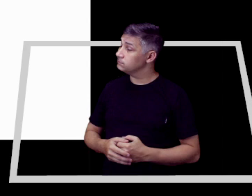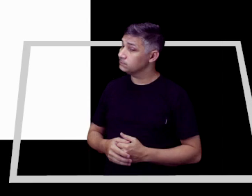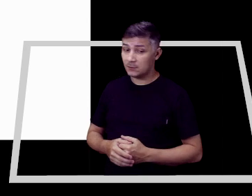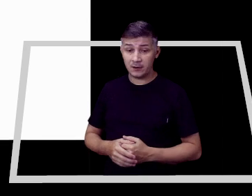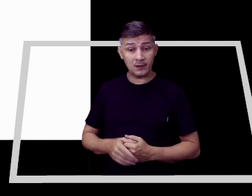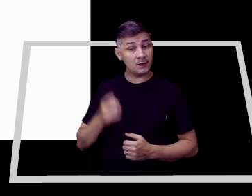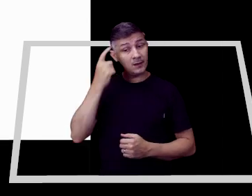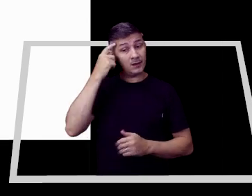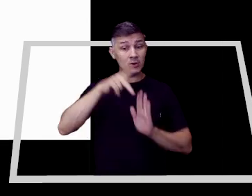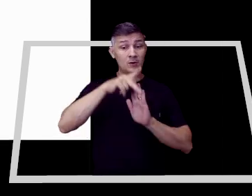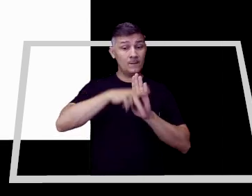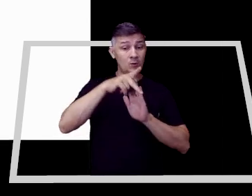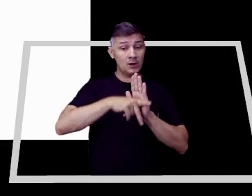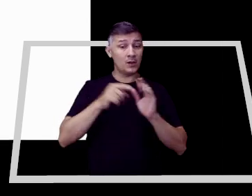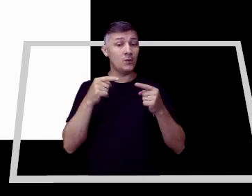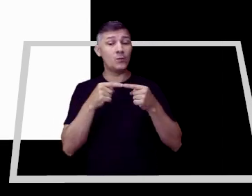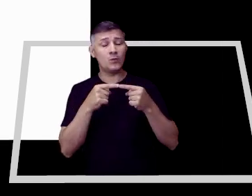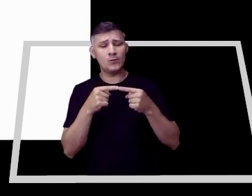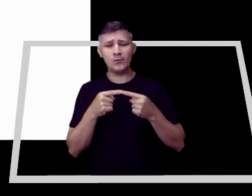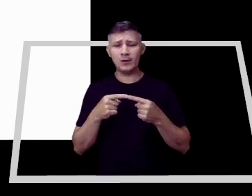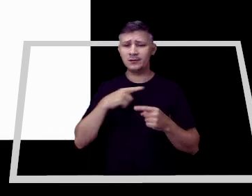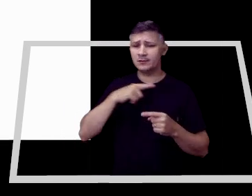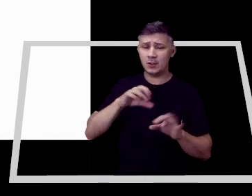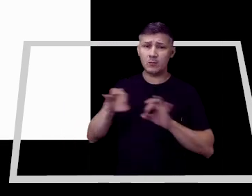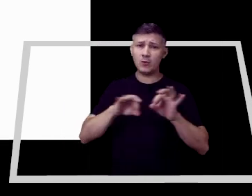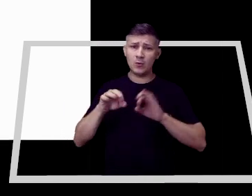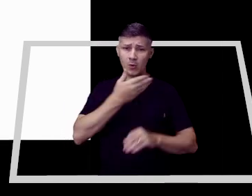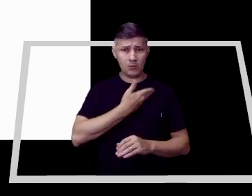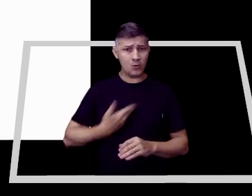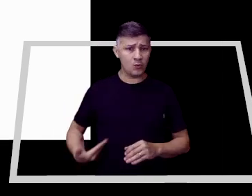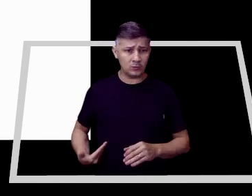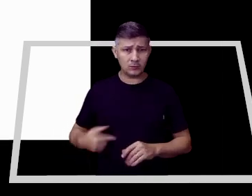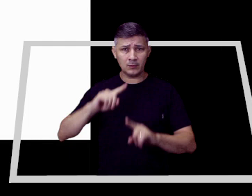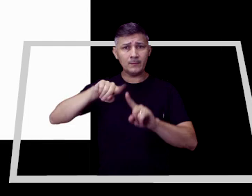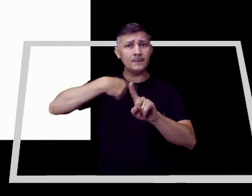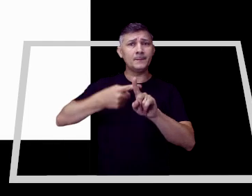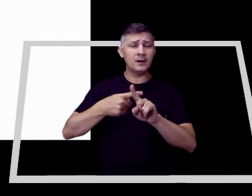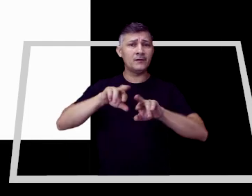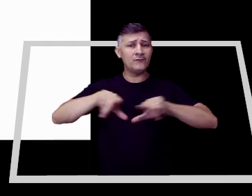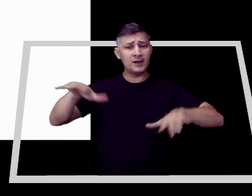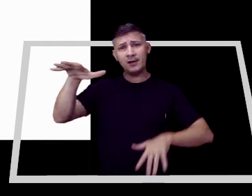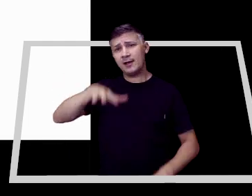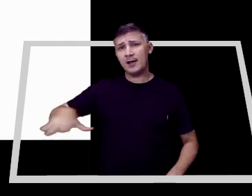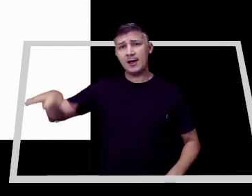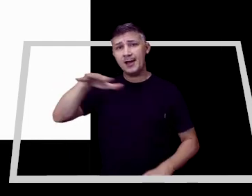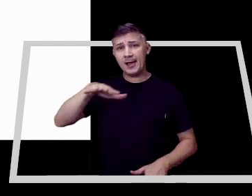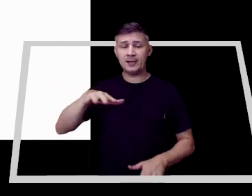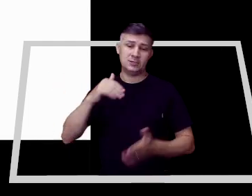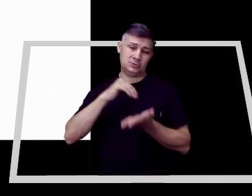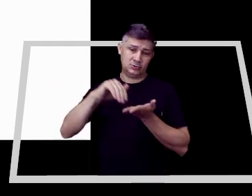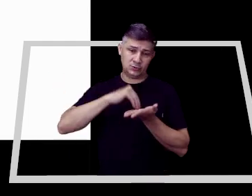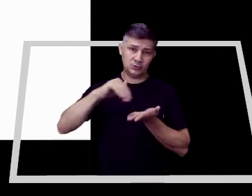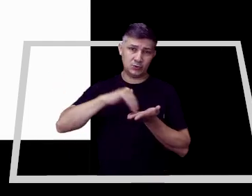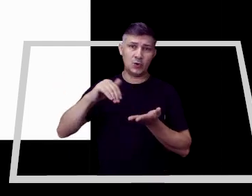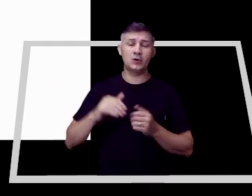Sebrae, e o projeto basicamente se compõe de um programa mais público e uma certa área